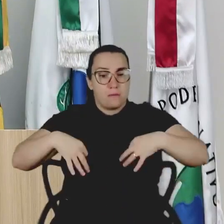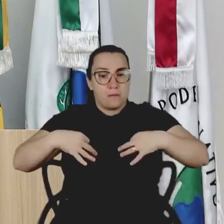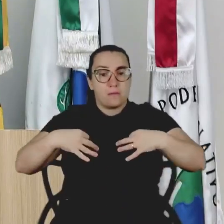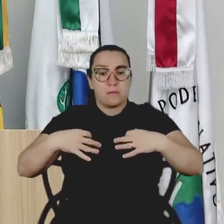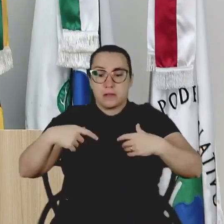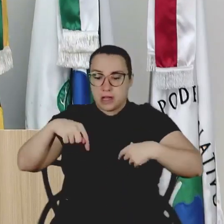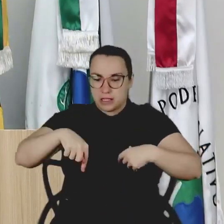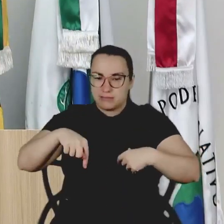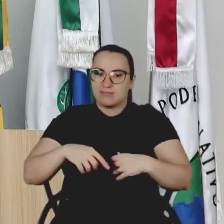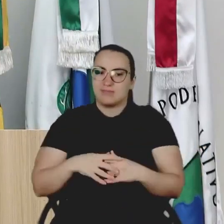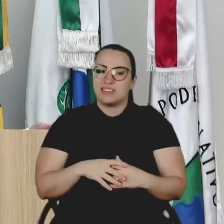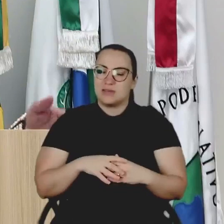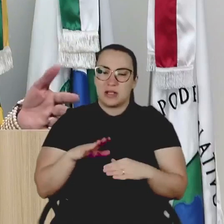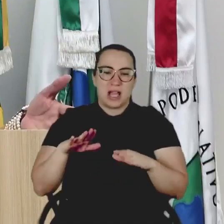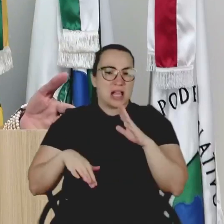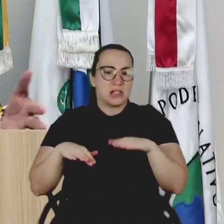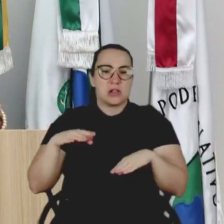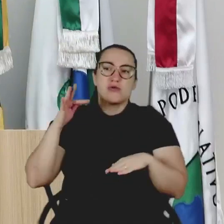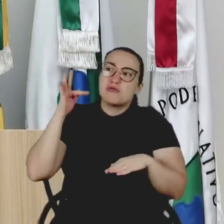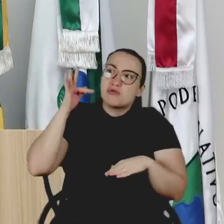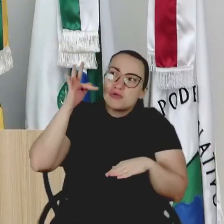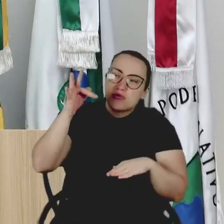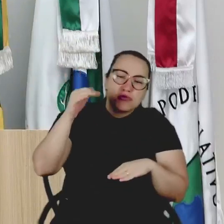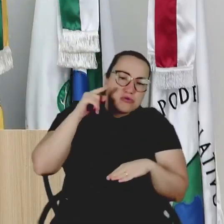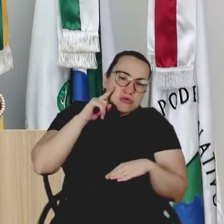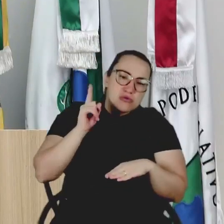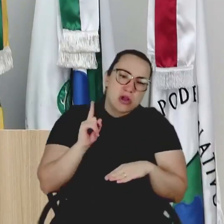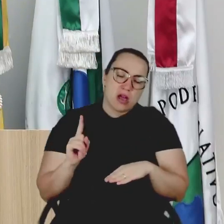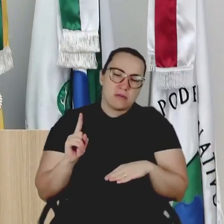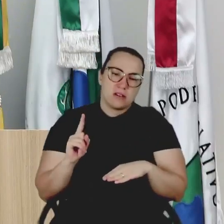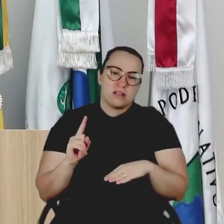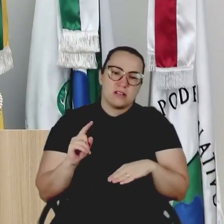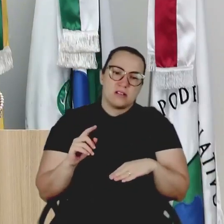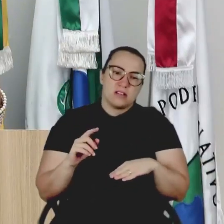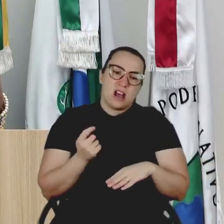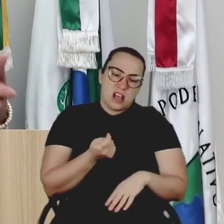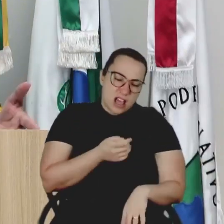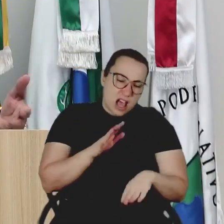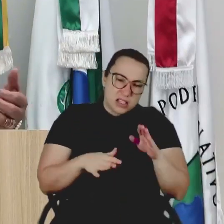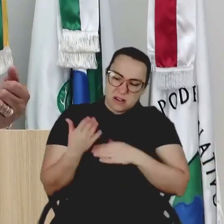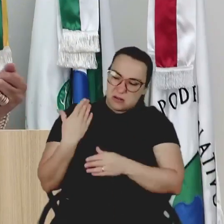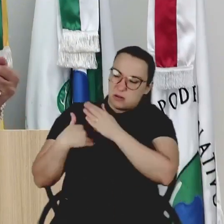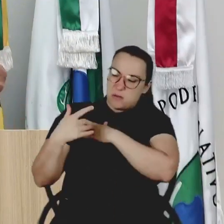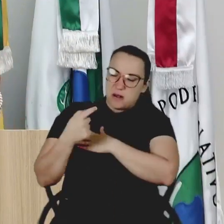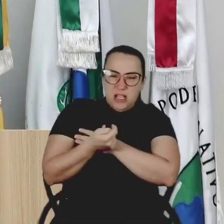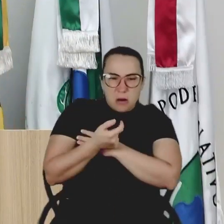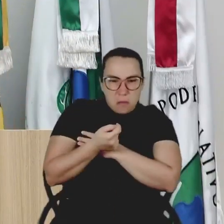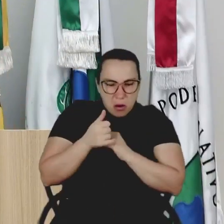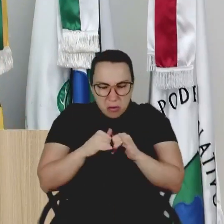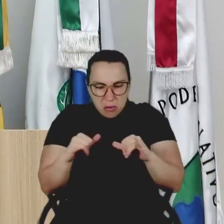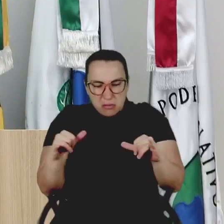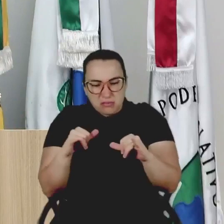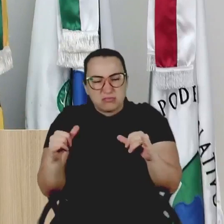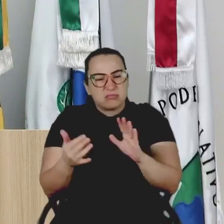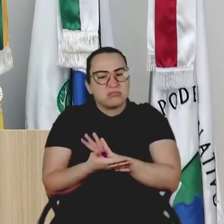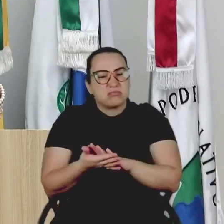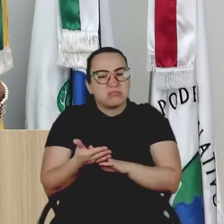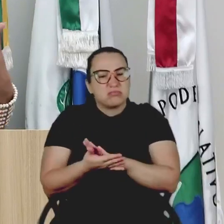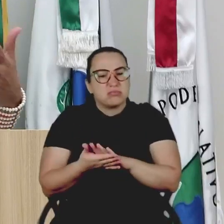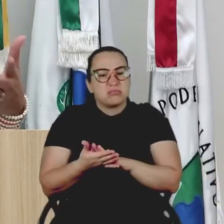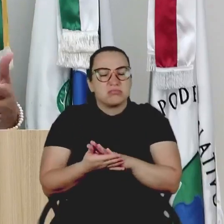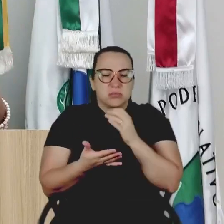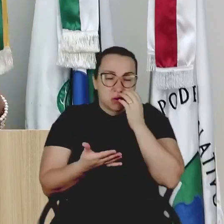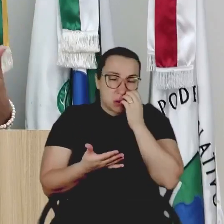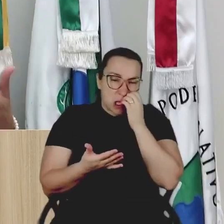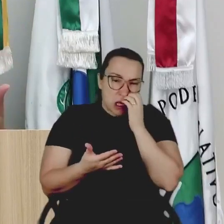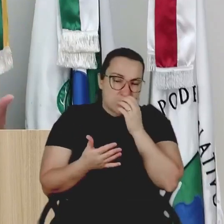se a gente realmente tivesse, de repente, feito, mesmo com pouca publicidade, mesmo com pouca as